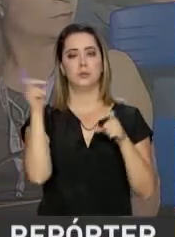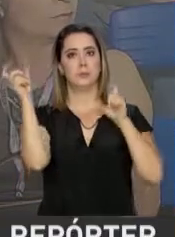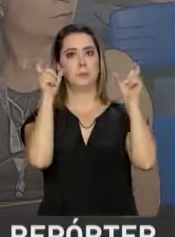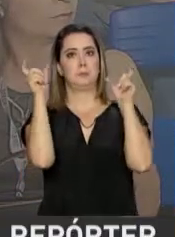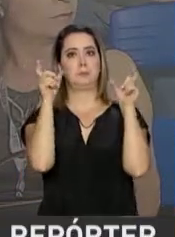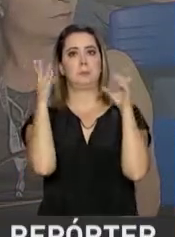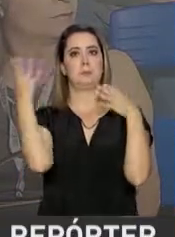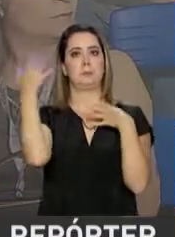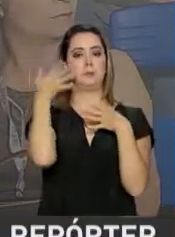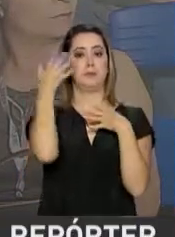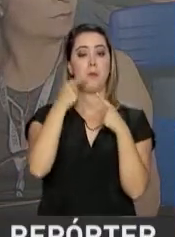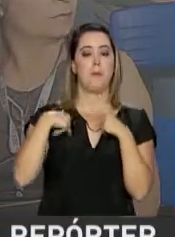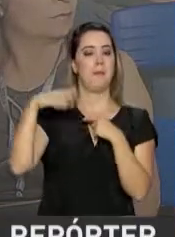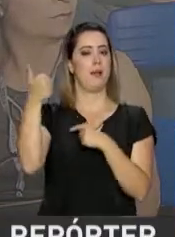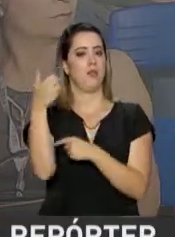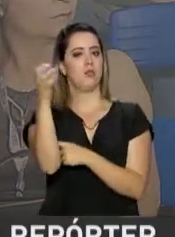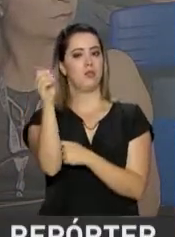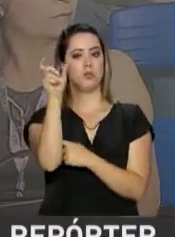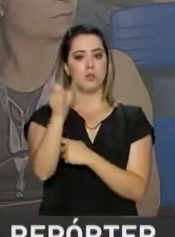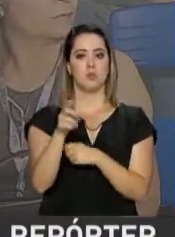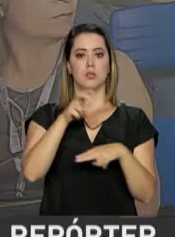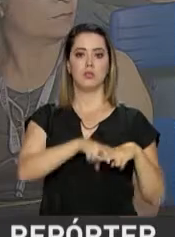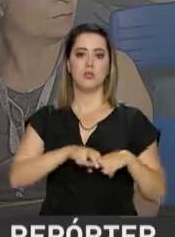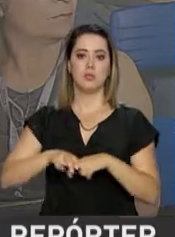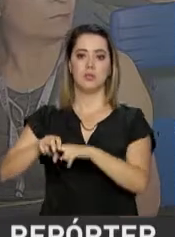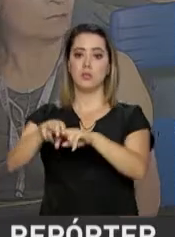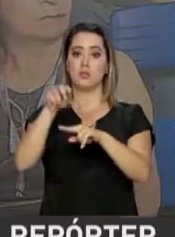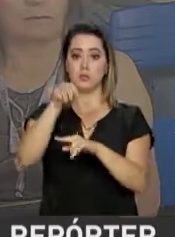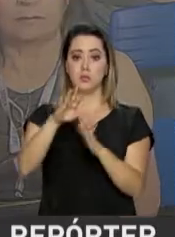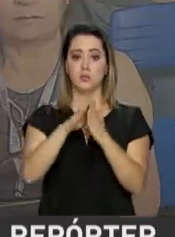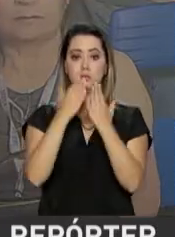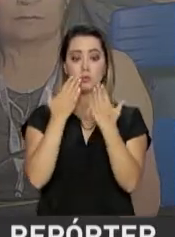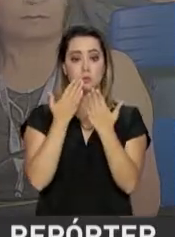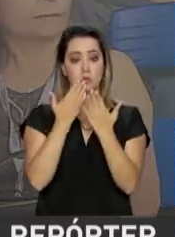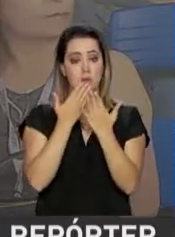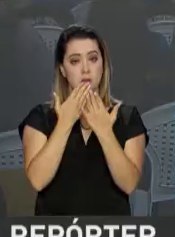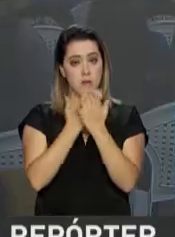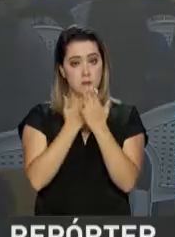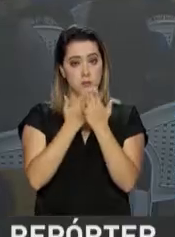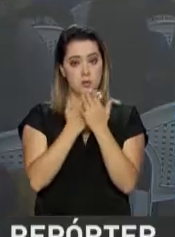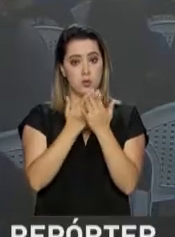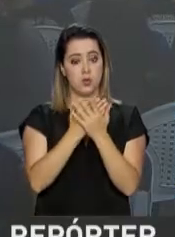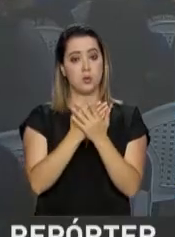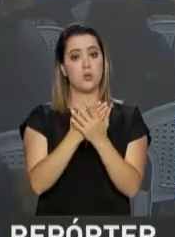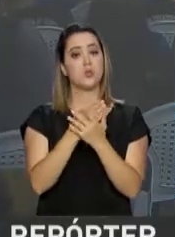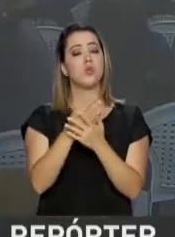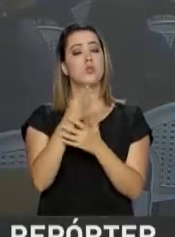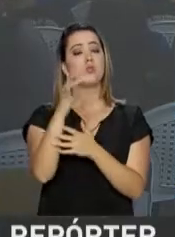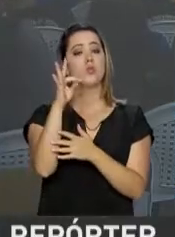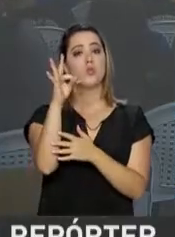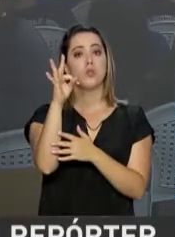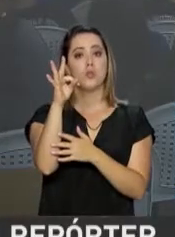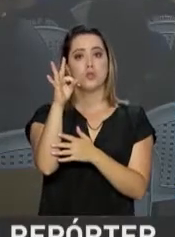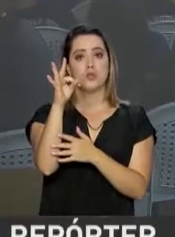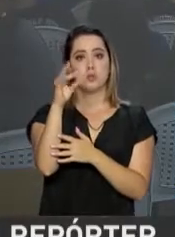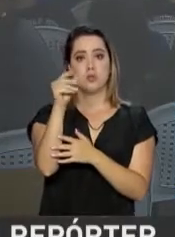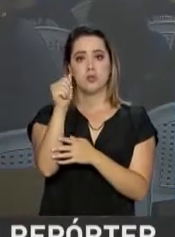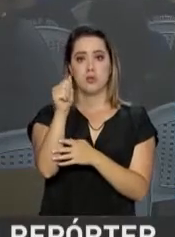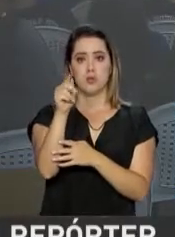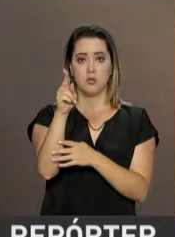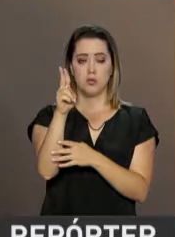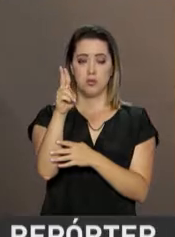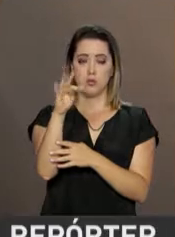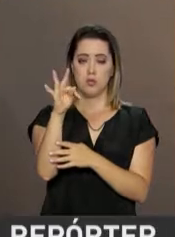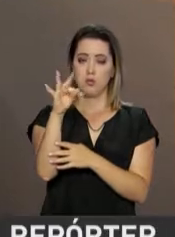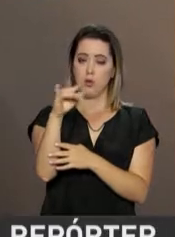de 100 alunos do ensino médio desta escola pública de taguatinga localizada a 30 quilômetros de brasília